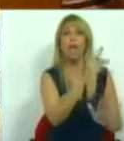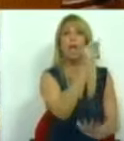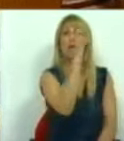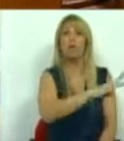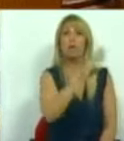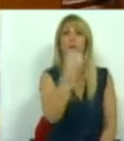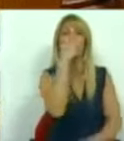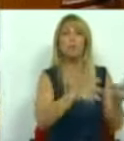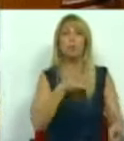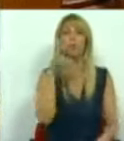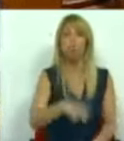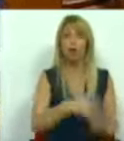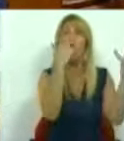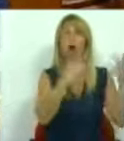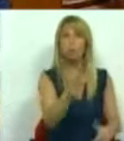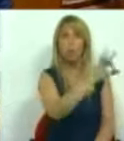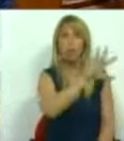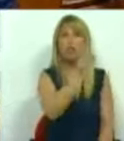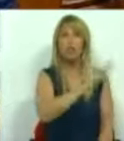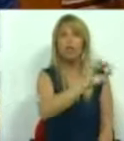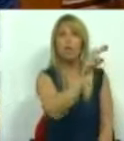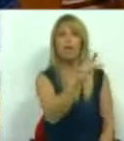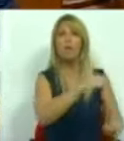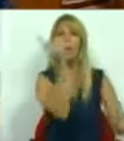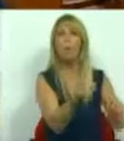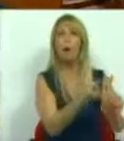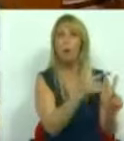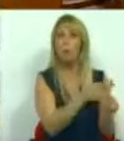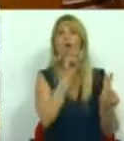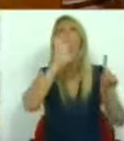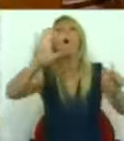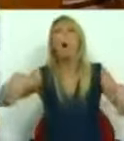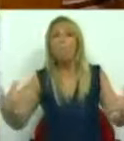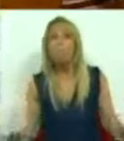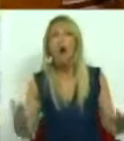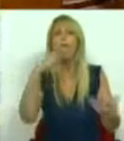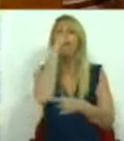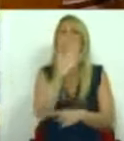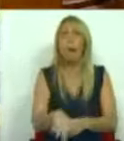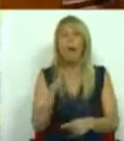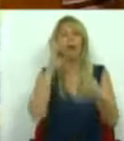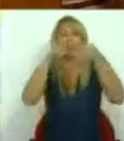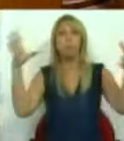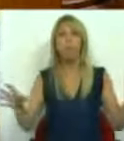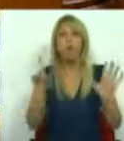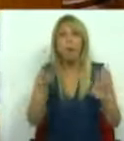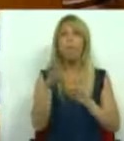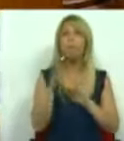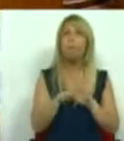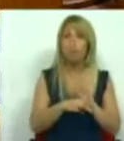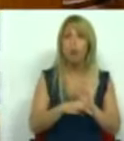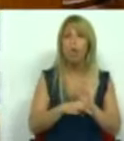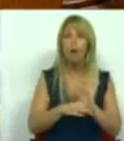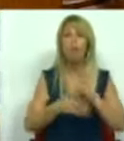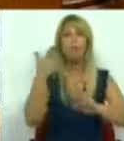um orçamento de cerca de 400 milhões de euros por ano. Pode parecer paradoxal, mas o programa de emergência social